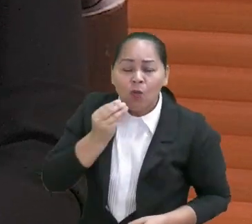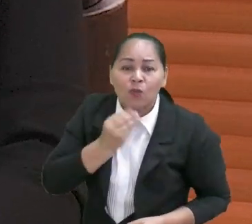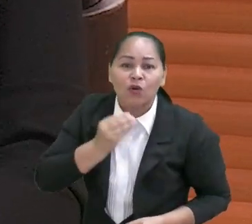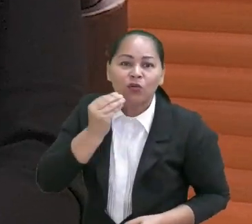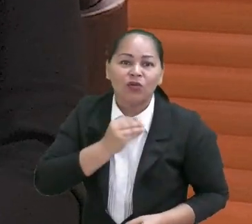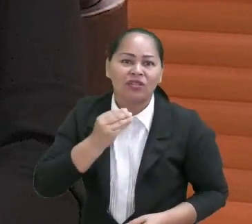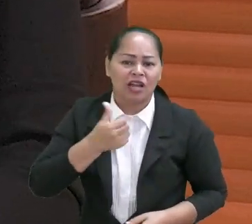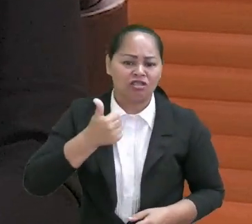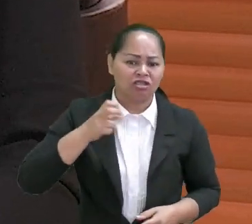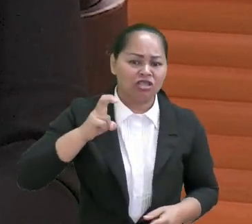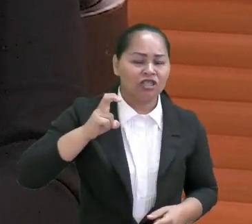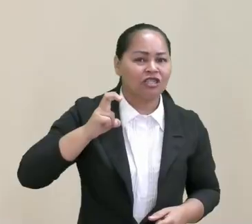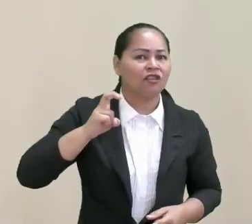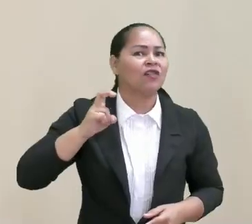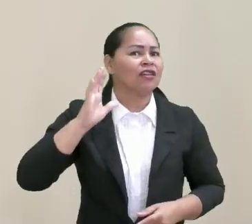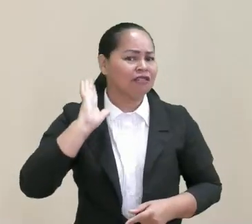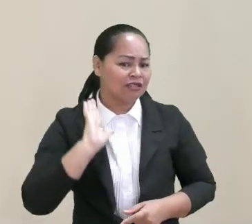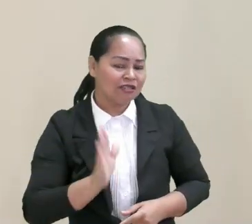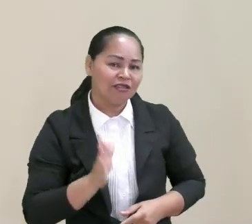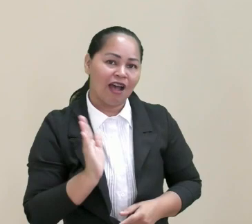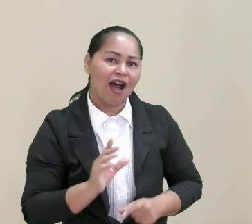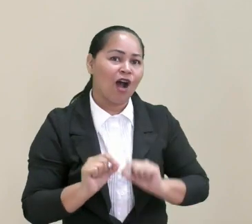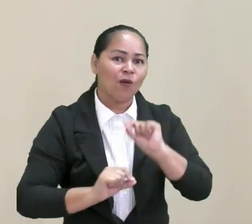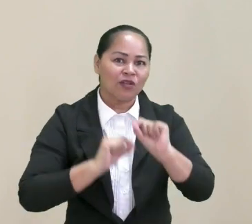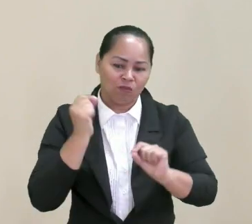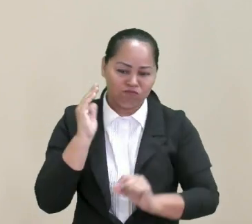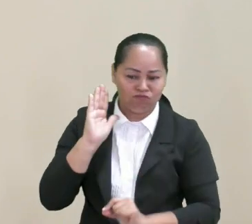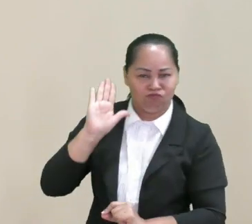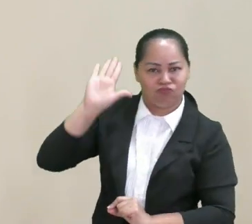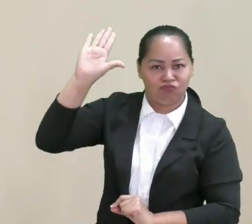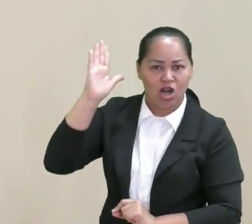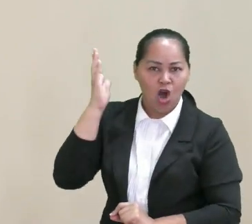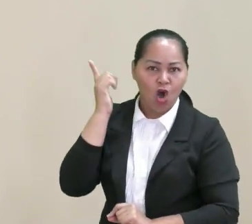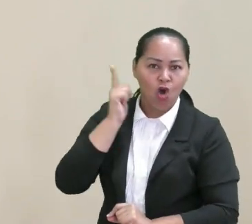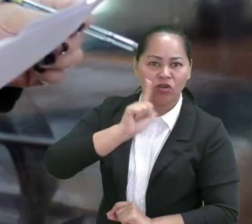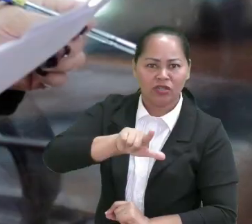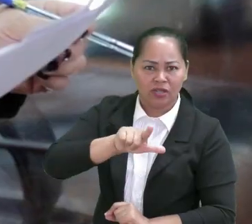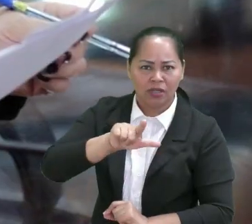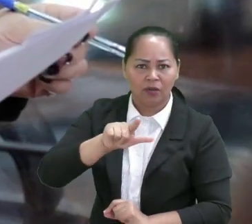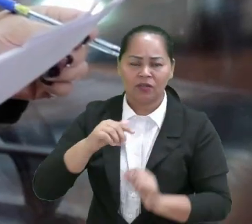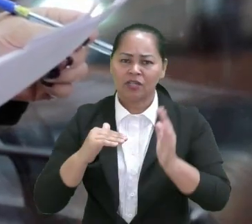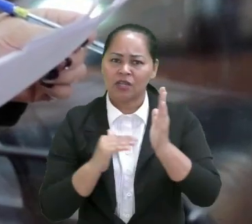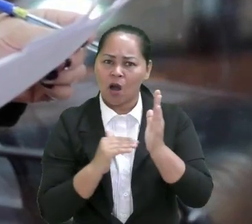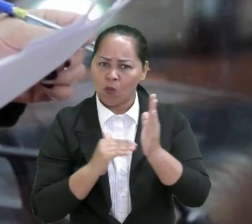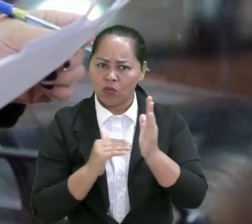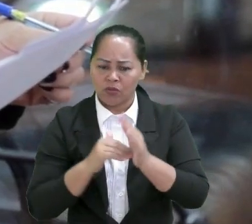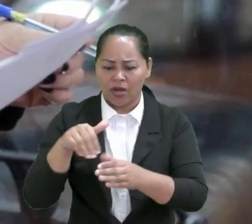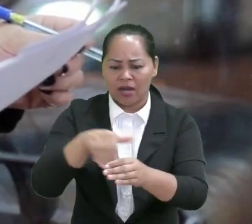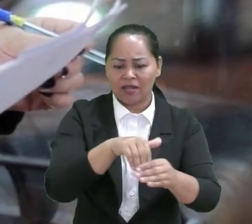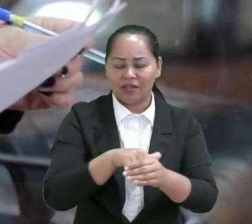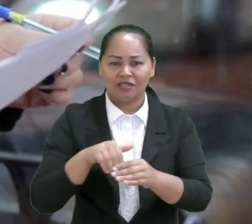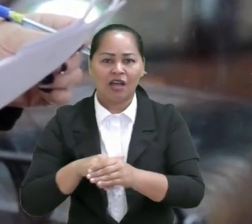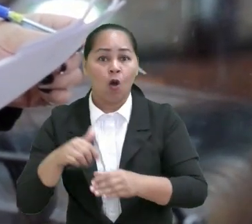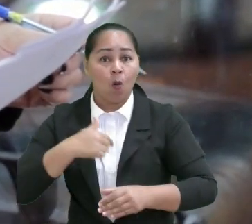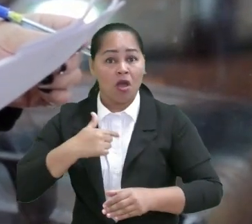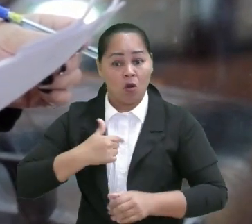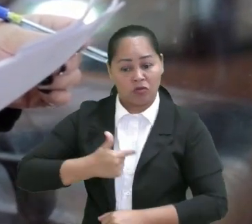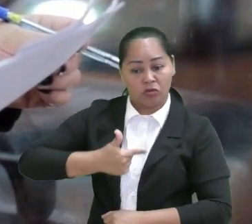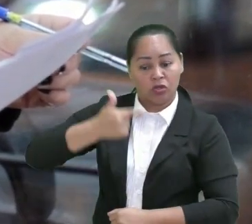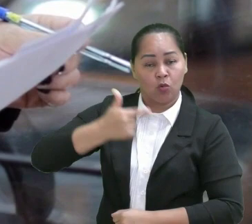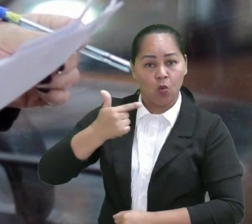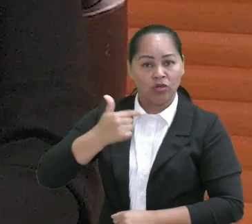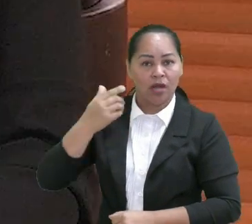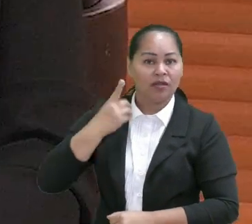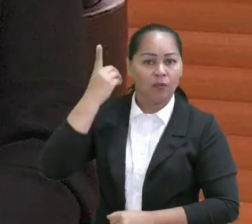quinto mandato de deputado estadual. Nessa última eleição agora, eu fui a segunda deputada mais votada do estado,